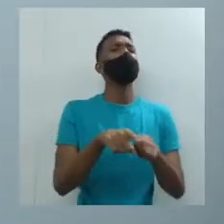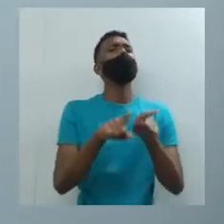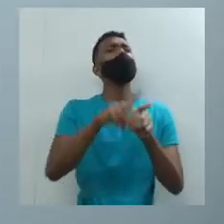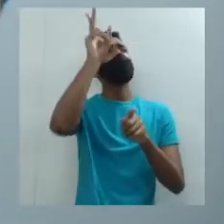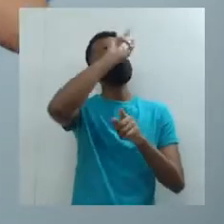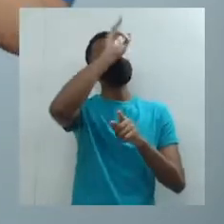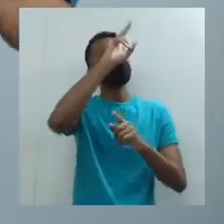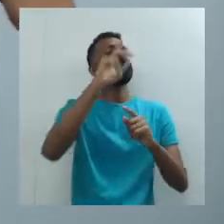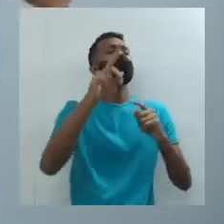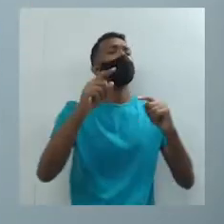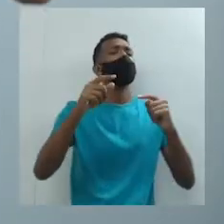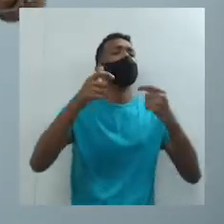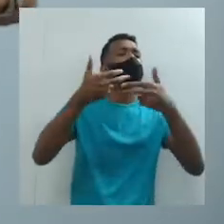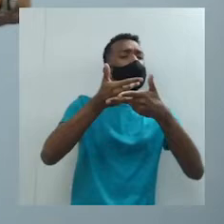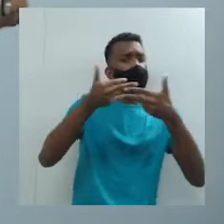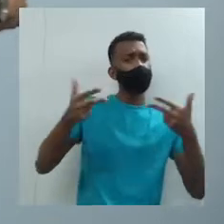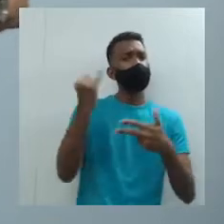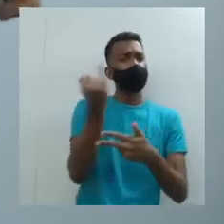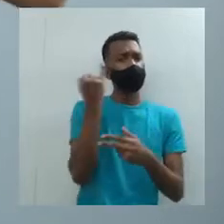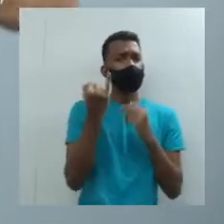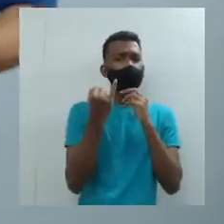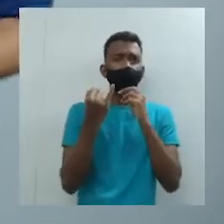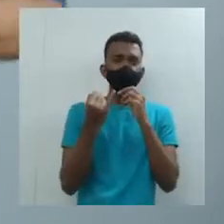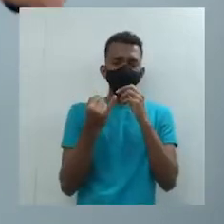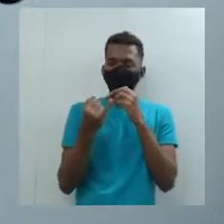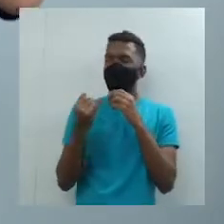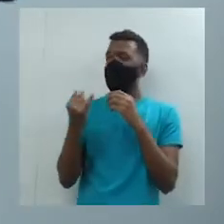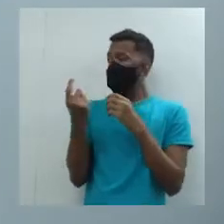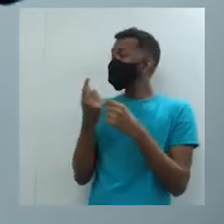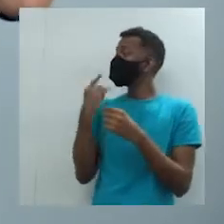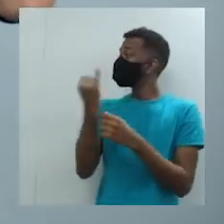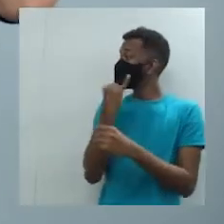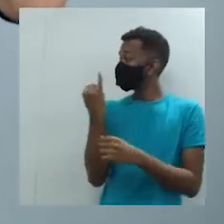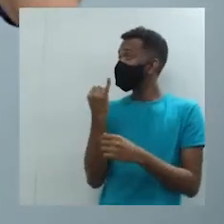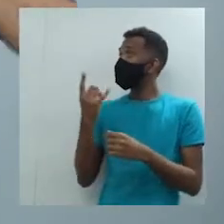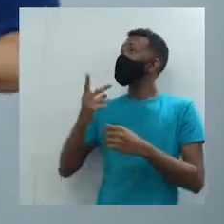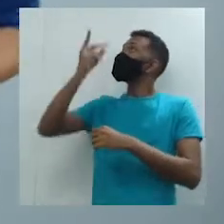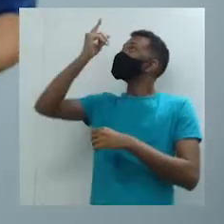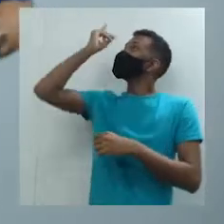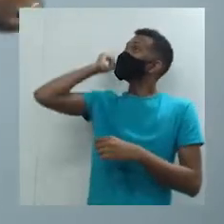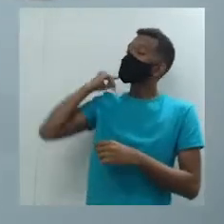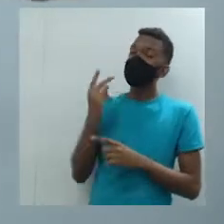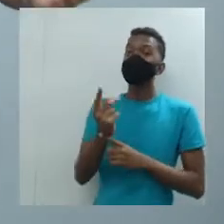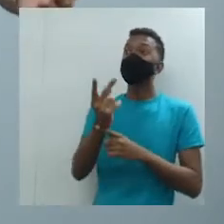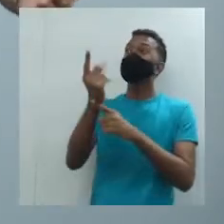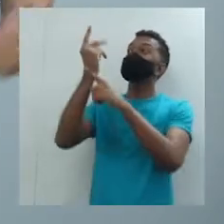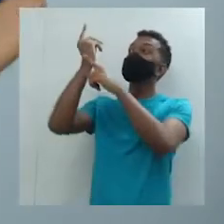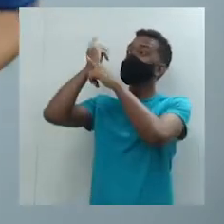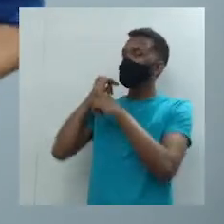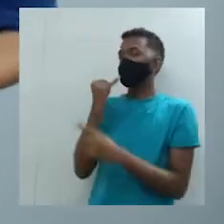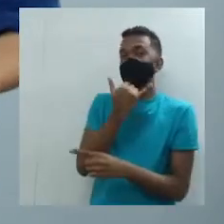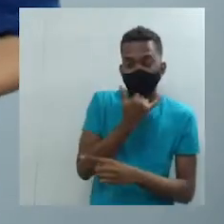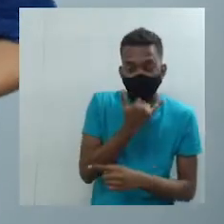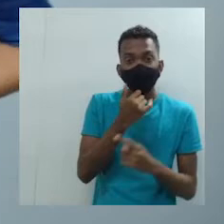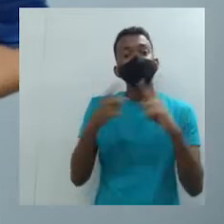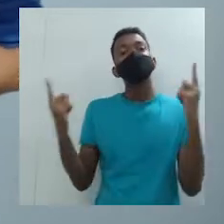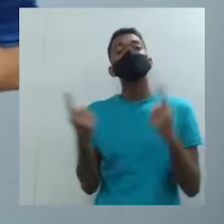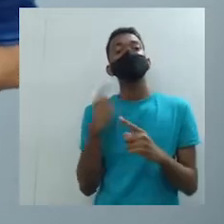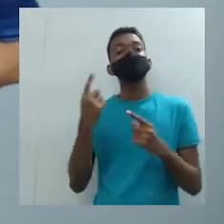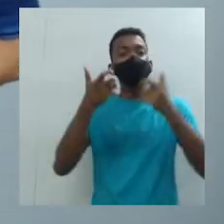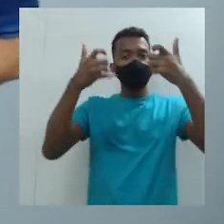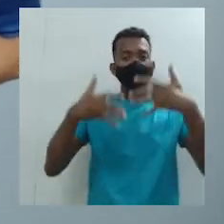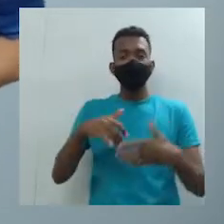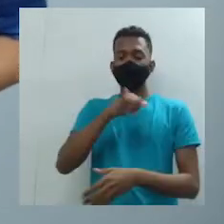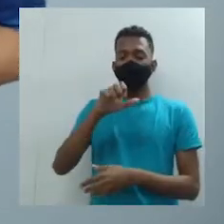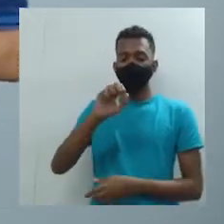que também vamos nos remeter, desculpem aqui, a trazer de volta algo tão antigo, por assim dizer. Lembra quando a gente falou de